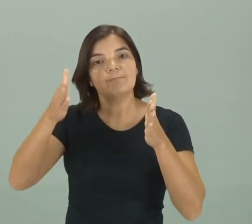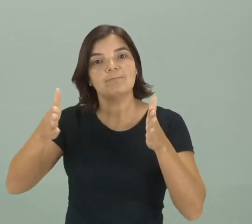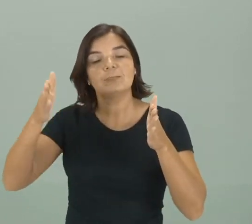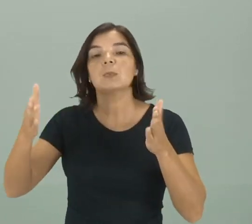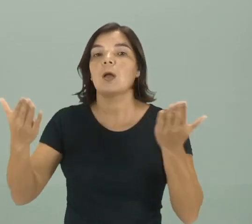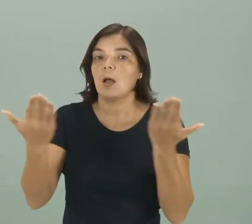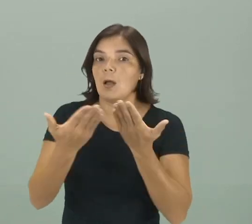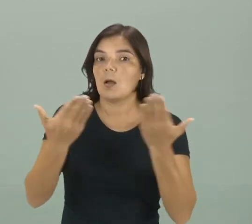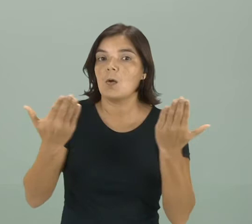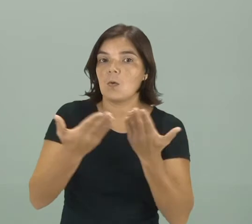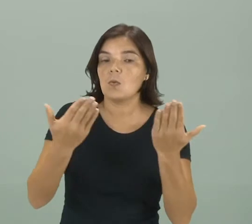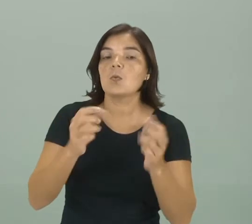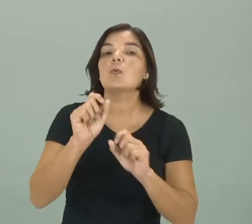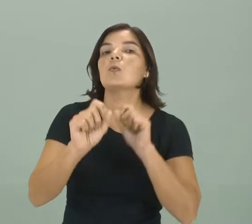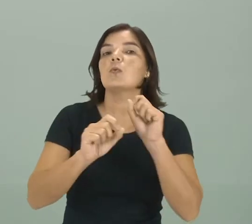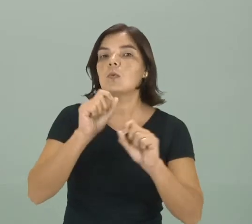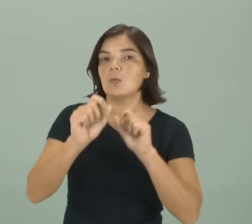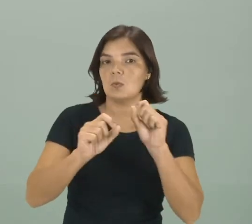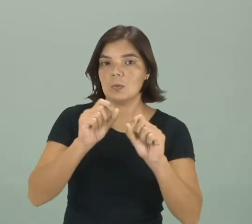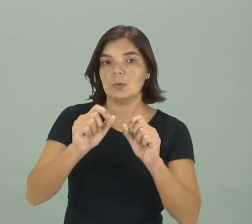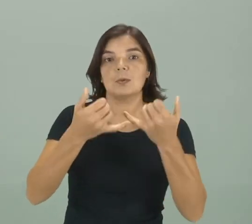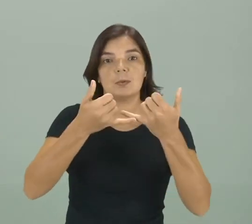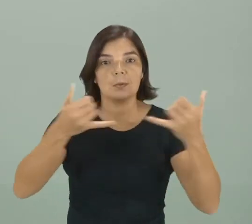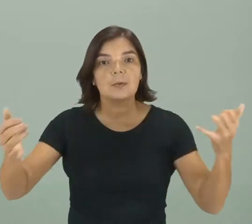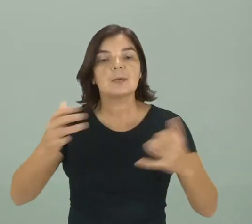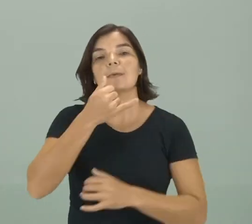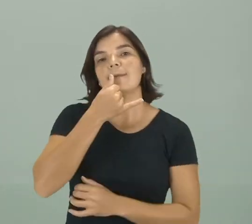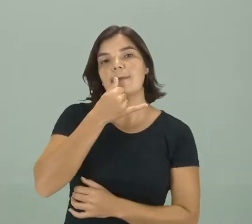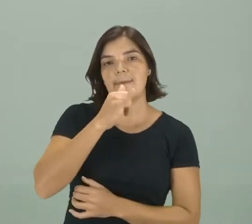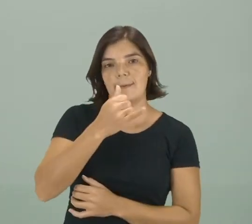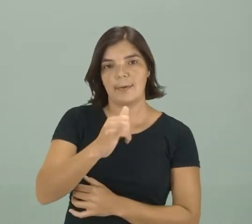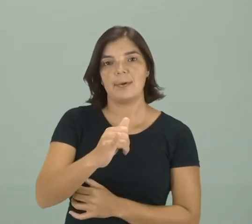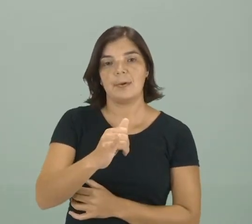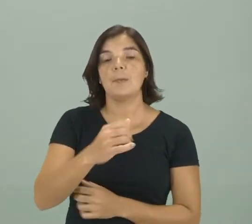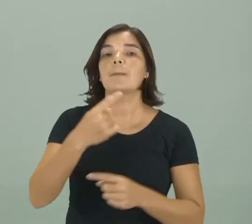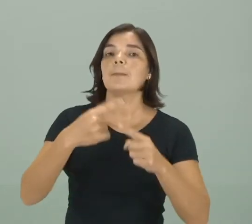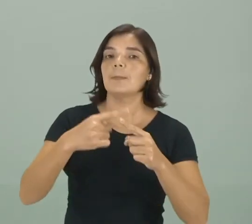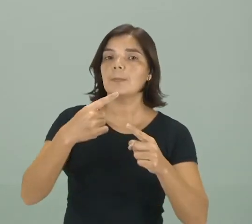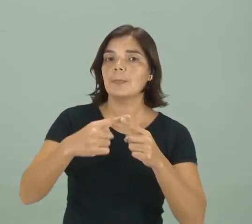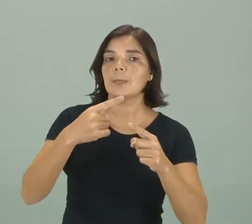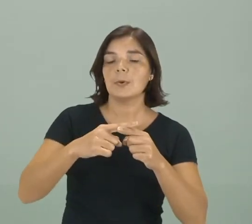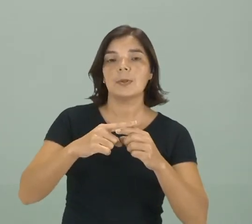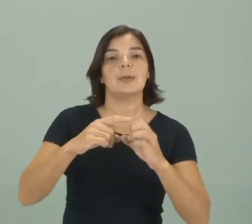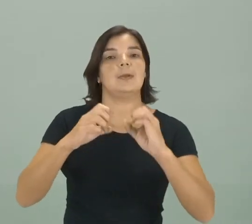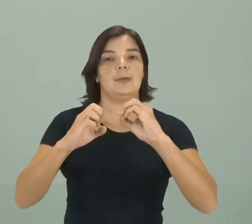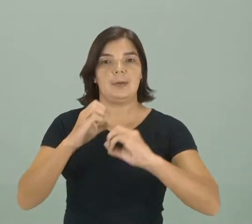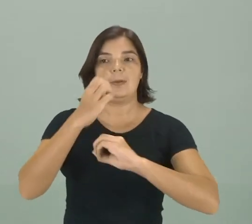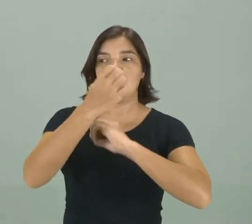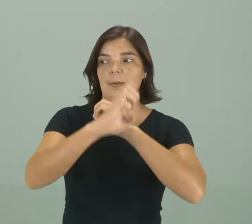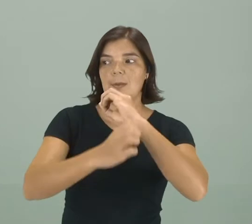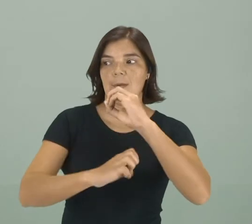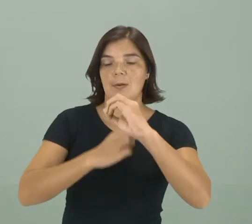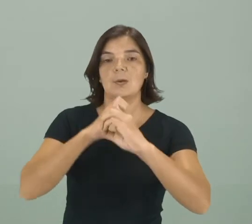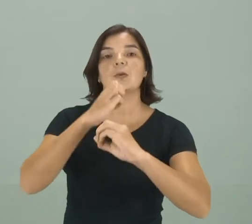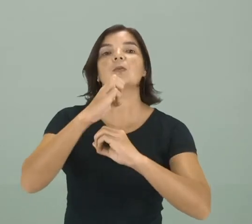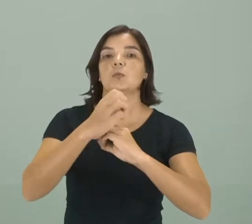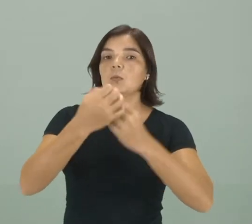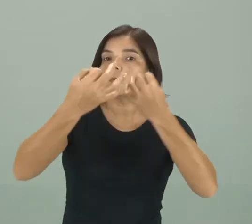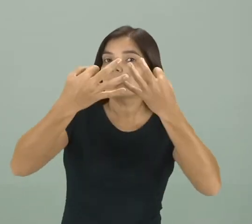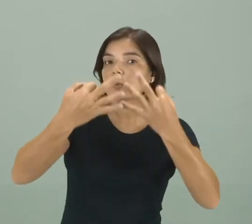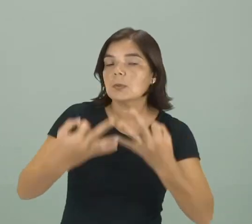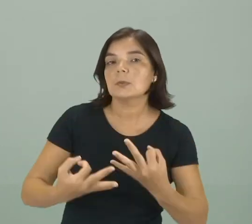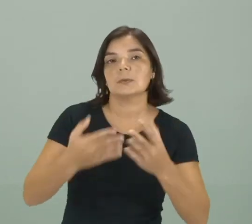condutor agora está com corrente elétrica, porque esses elétrons estão, então, funcionando de